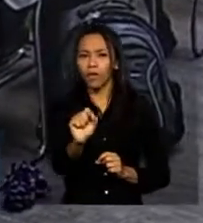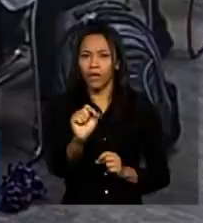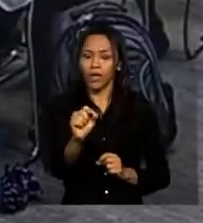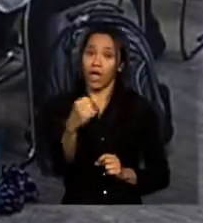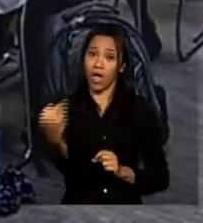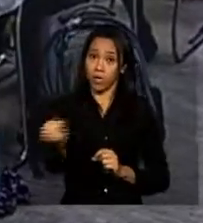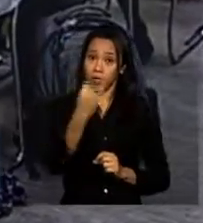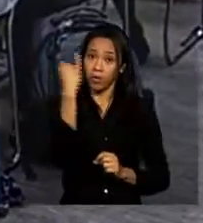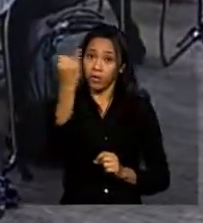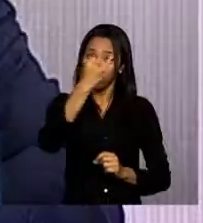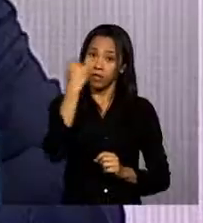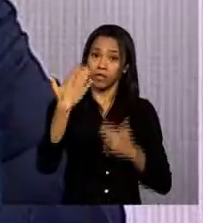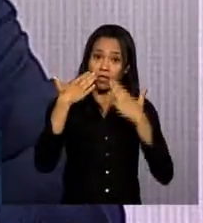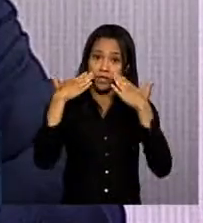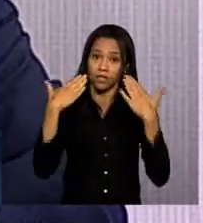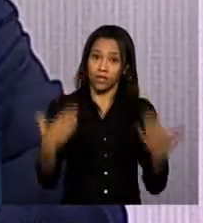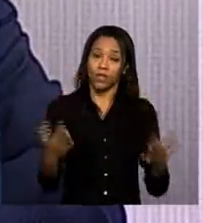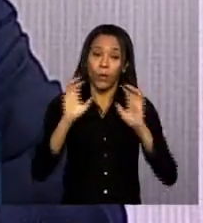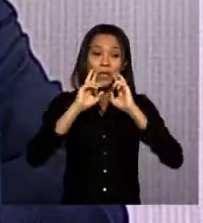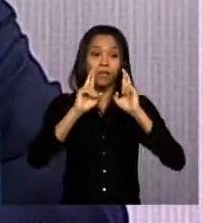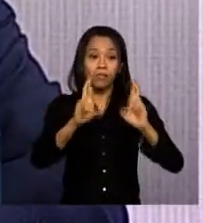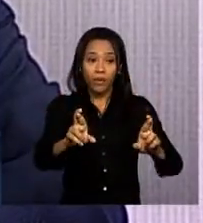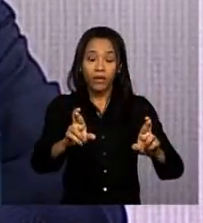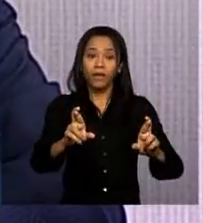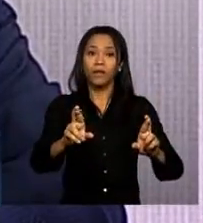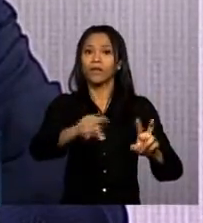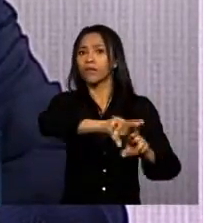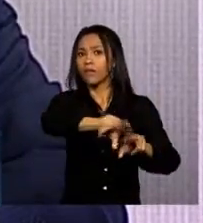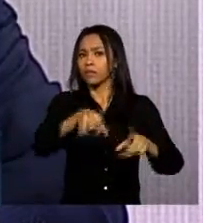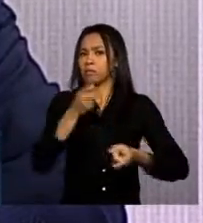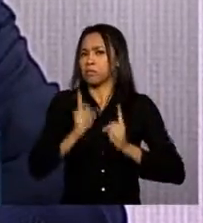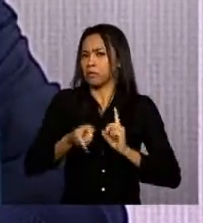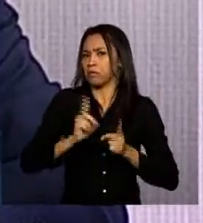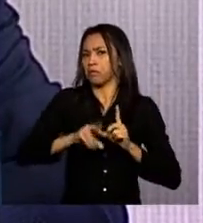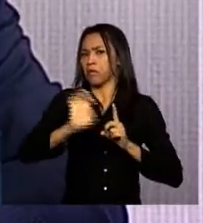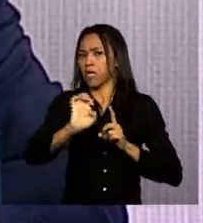da visibilidade e o respeito às travestis e transexuais na sociedade brasileira.